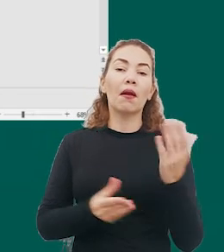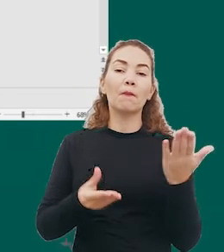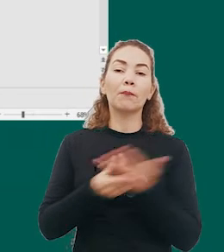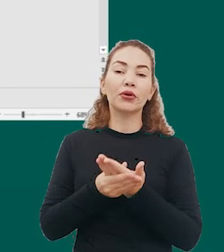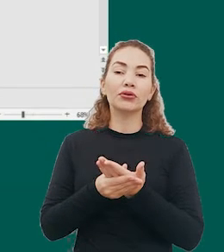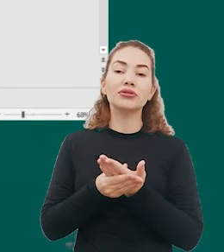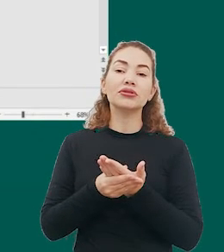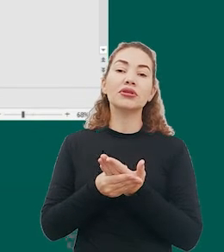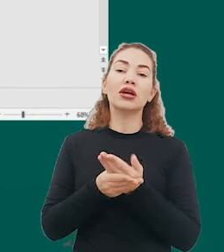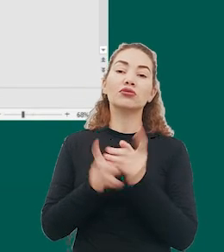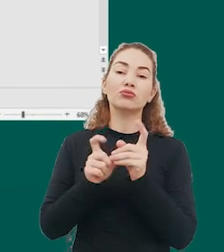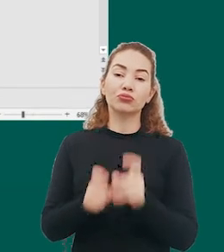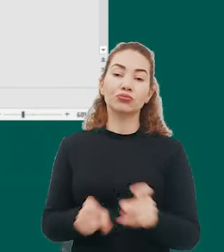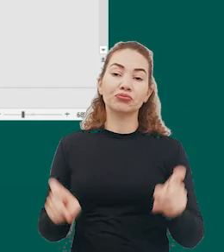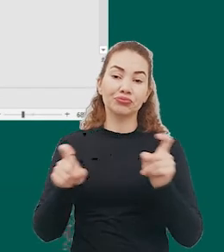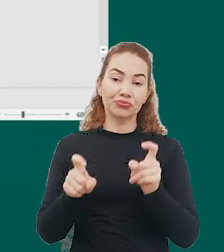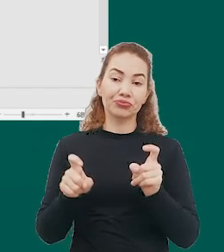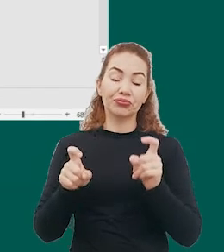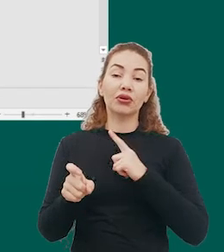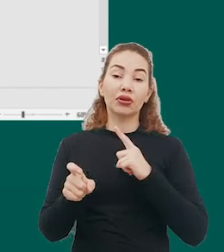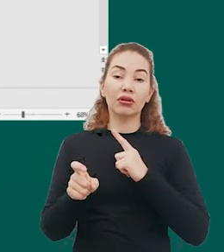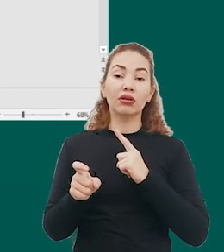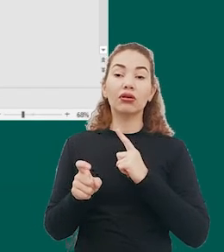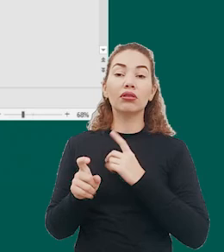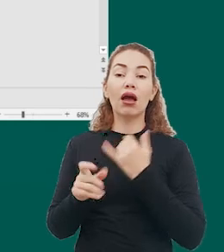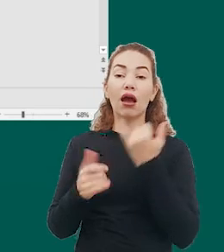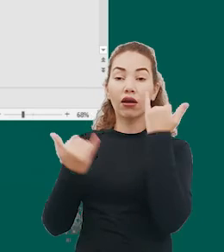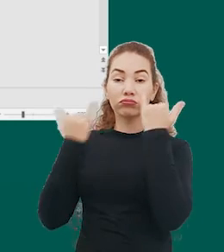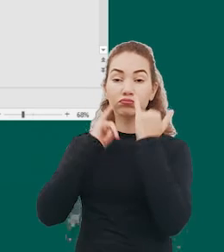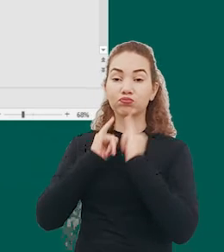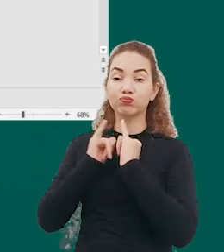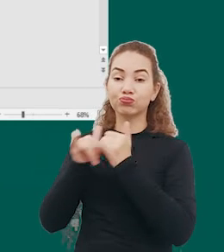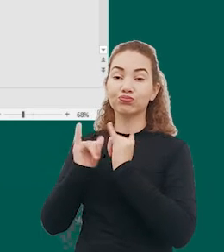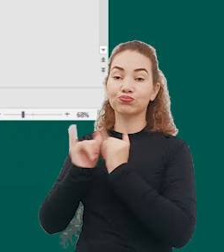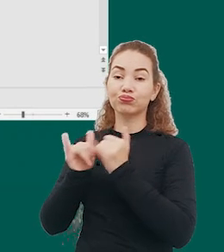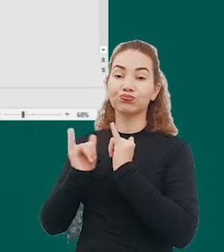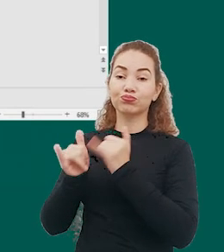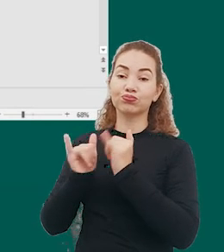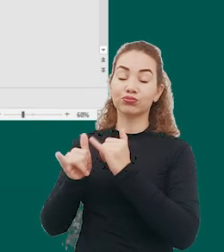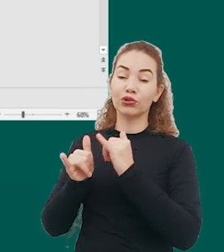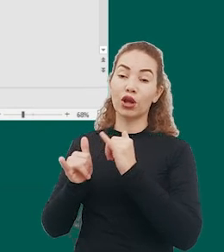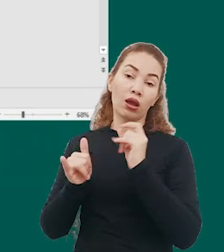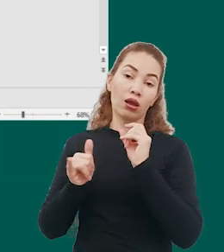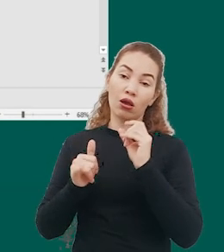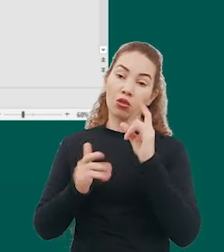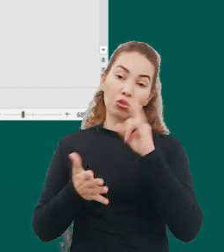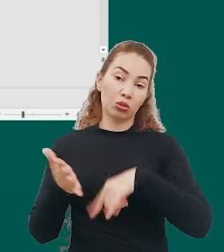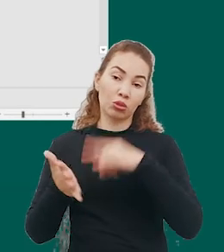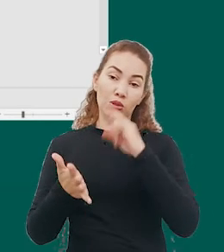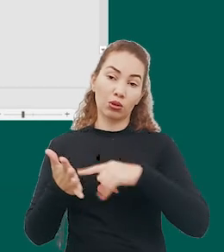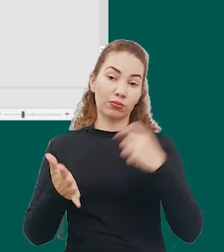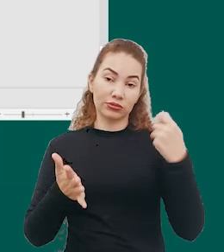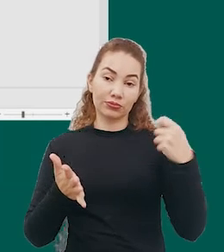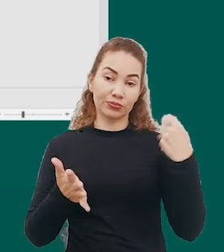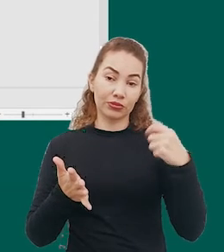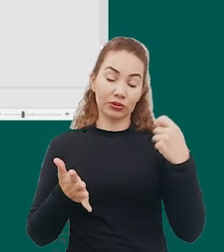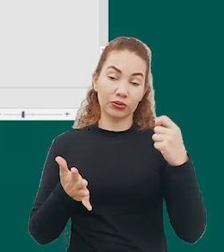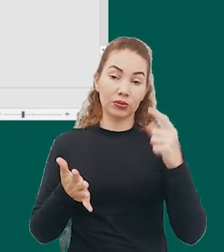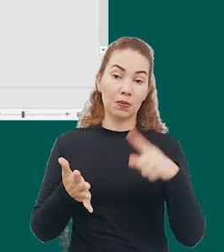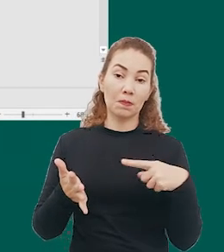neste e-processo nós estaremos alimentando, né, com os dados e documentos